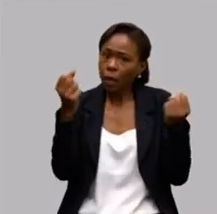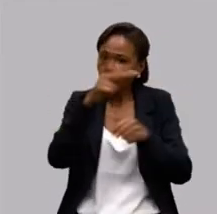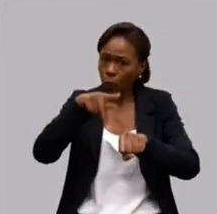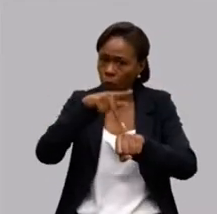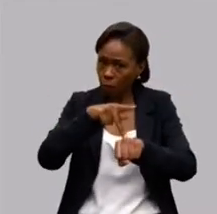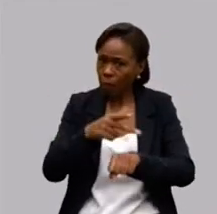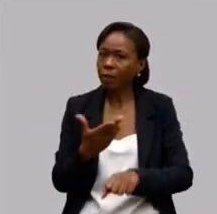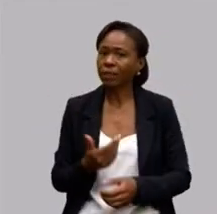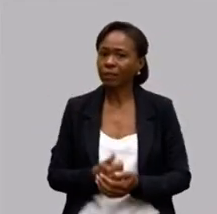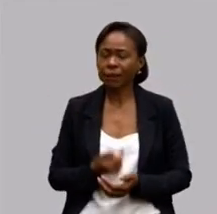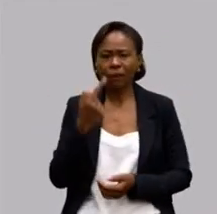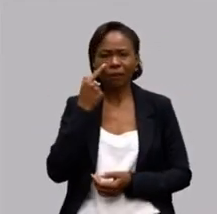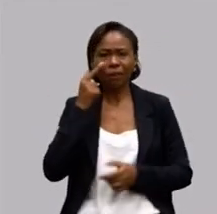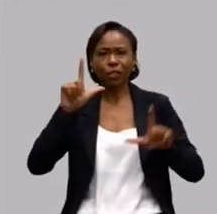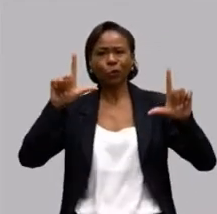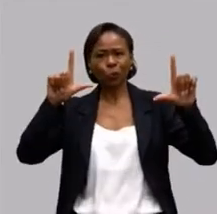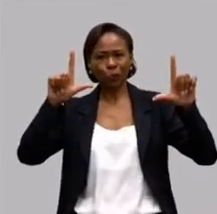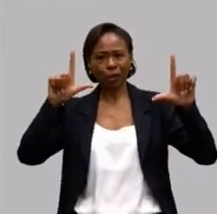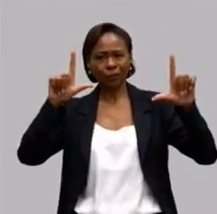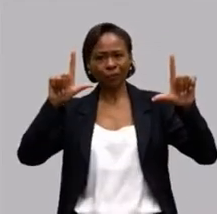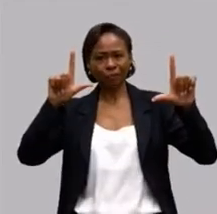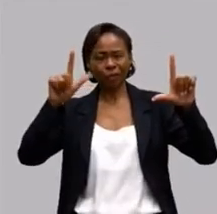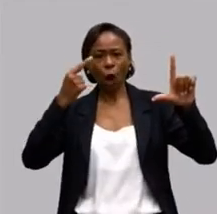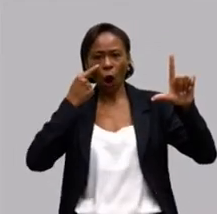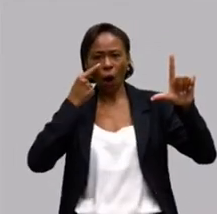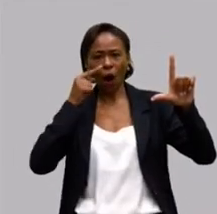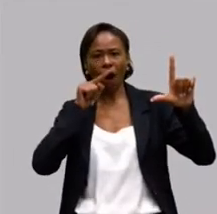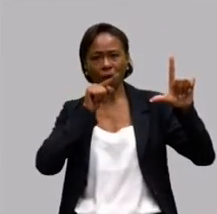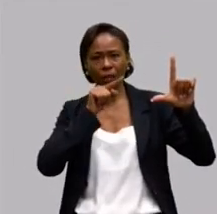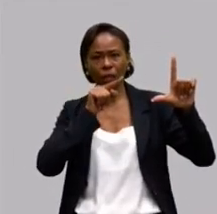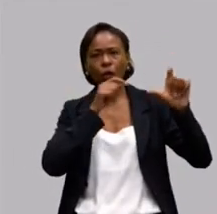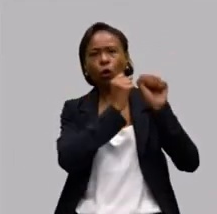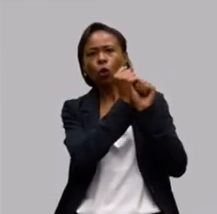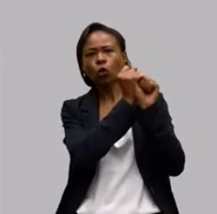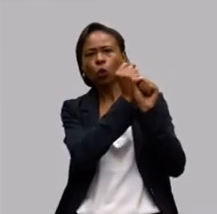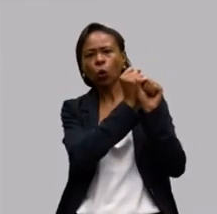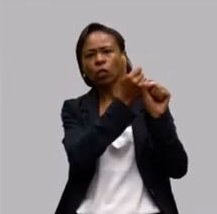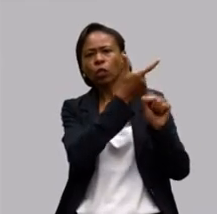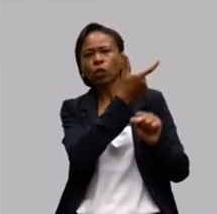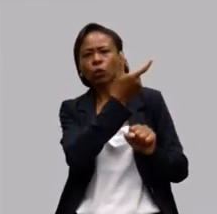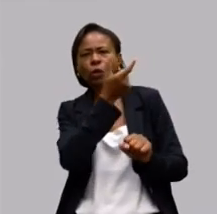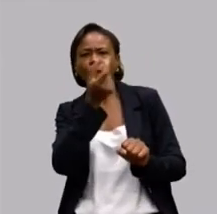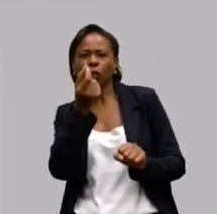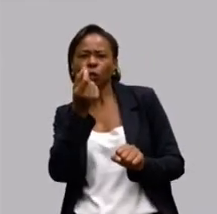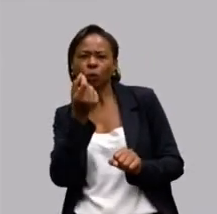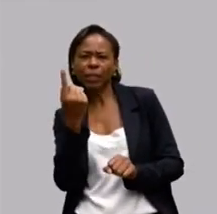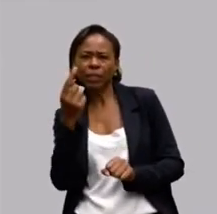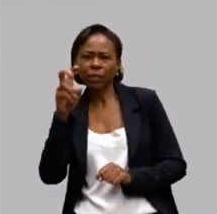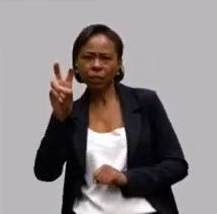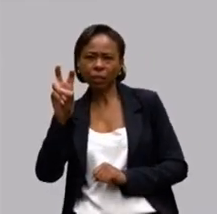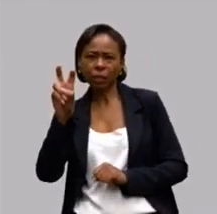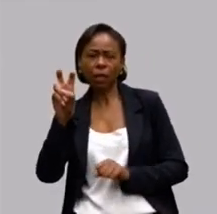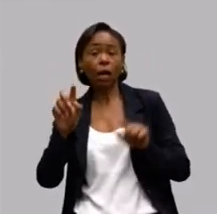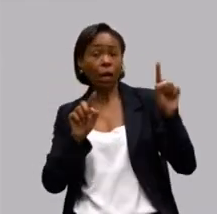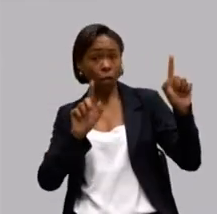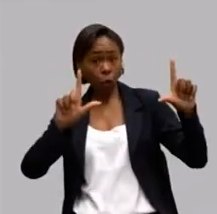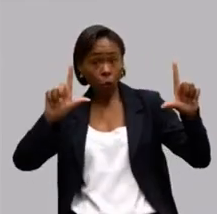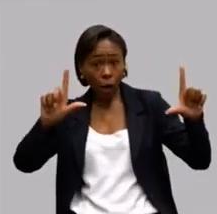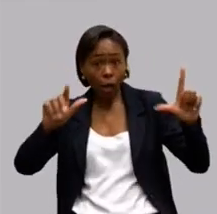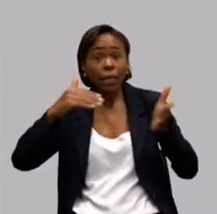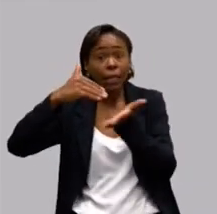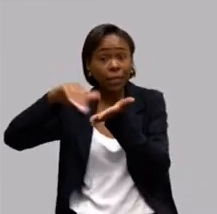Vejam esse quadrinho aí. Só vamos dar destaque lá para o ano de 2015. Esse é quadro apresentado pela Secretaria